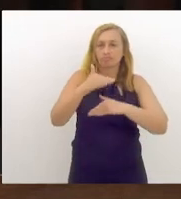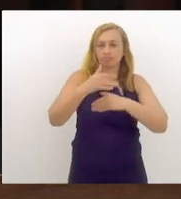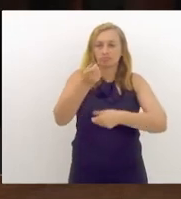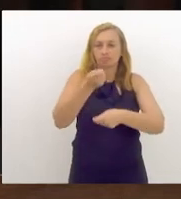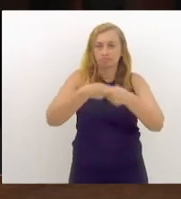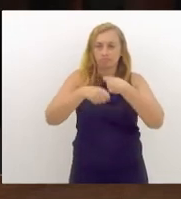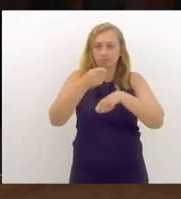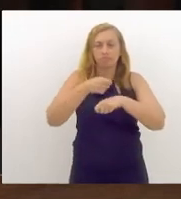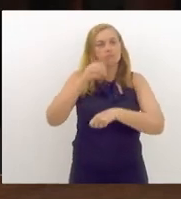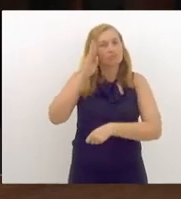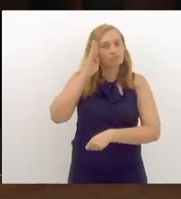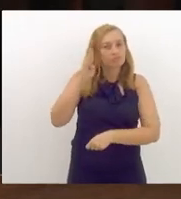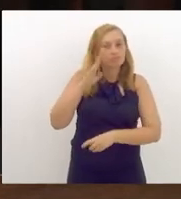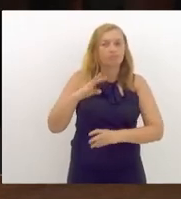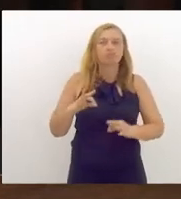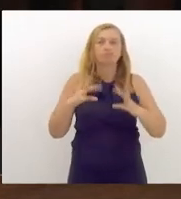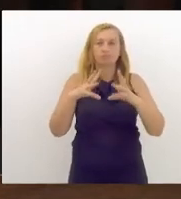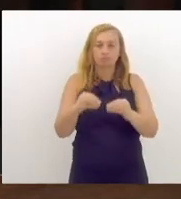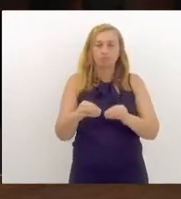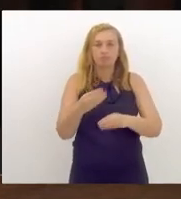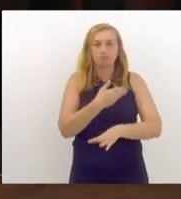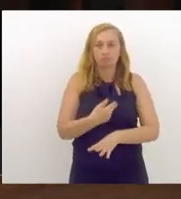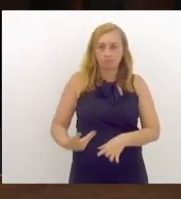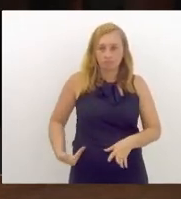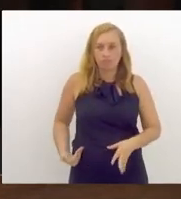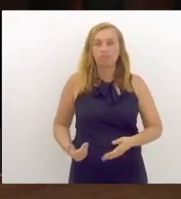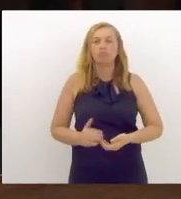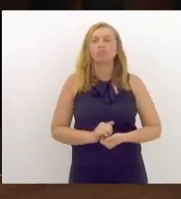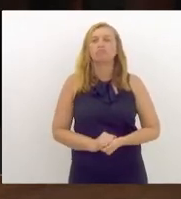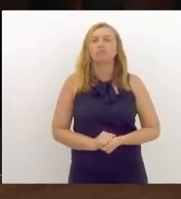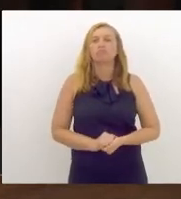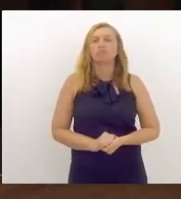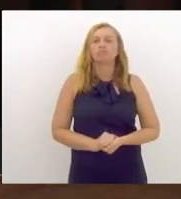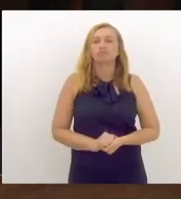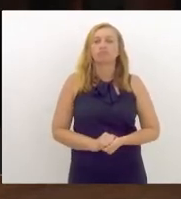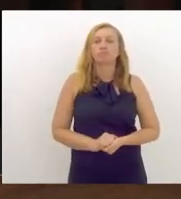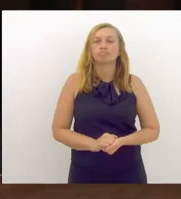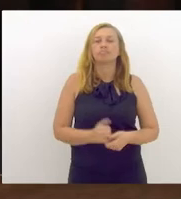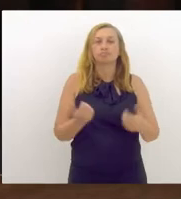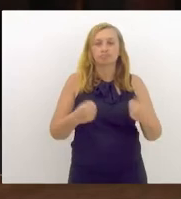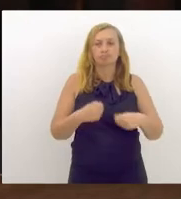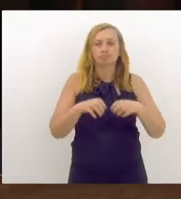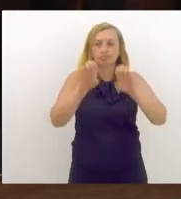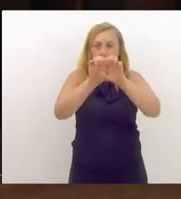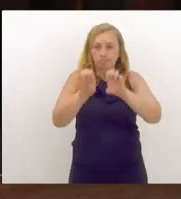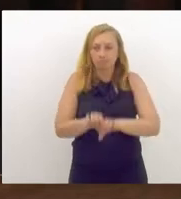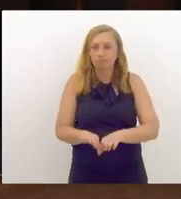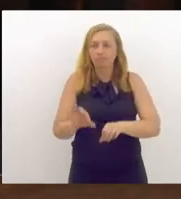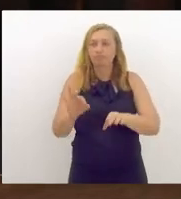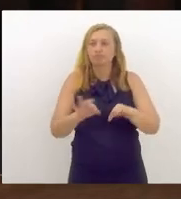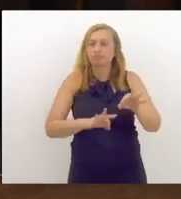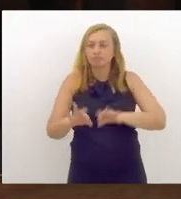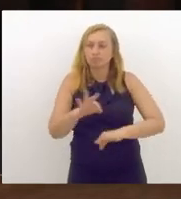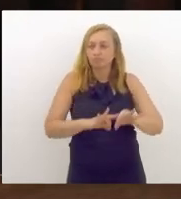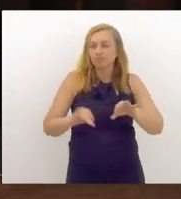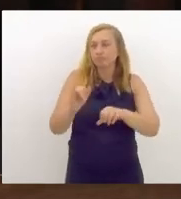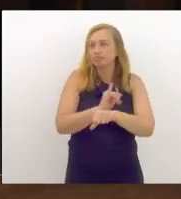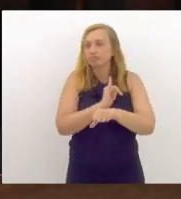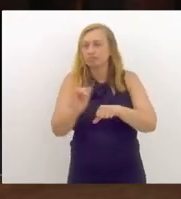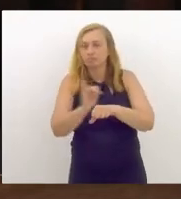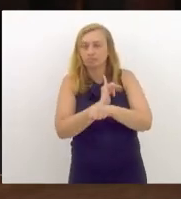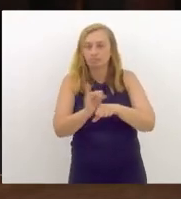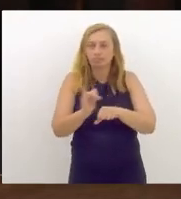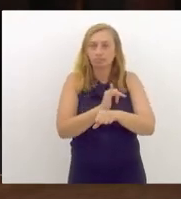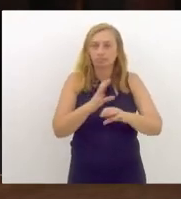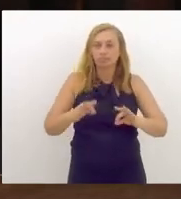que ser prioridade de todos os governos que se sucederem e tem que ter uma estrutura de planejamento organizada né